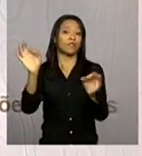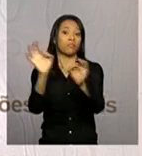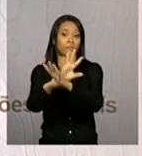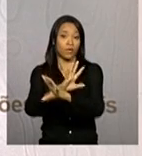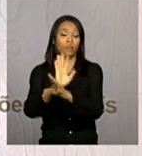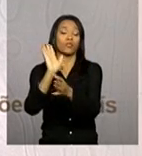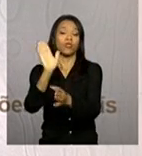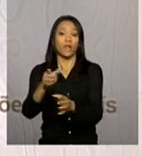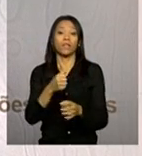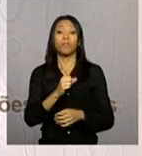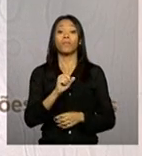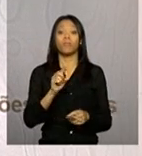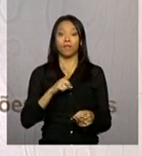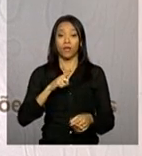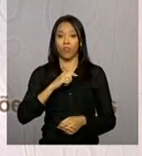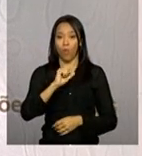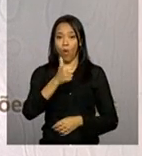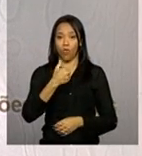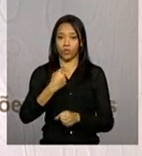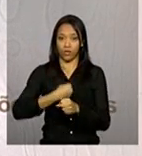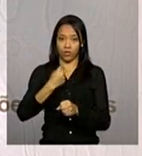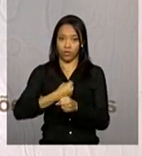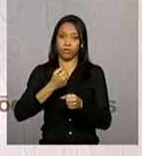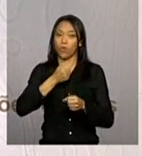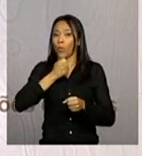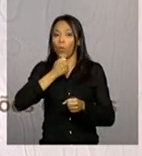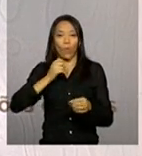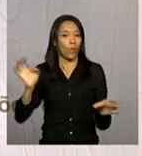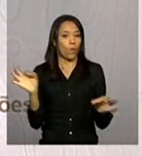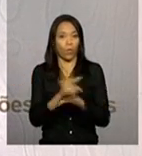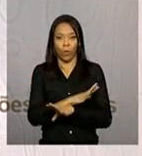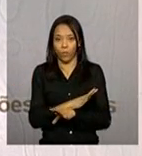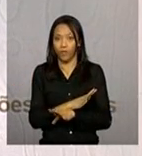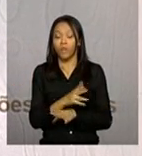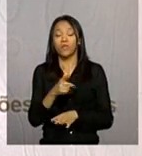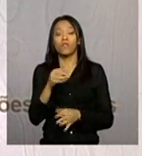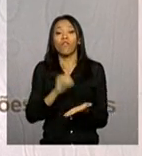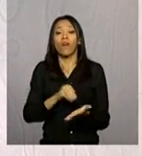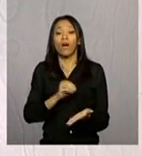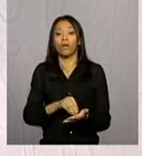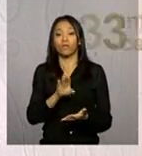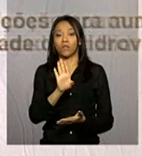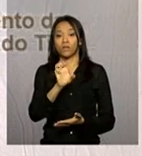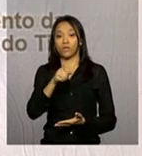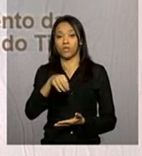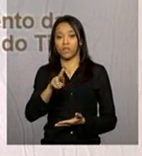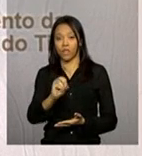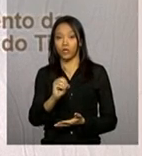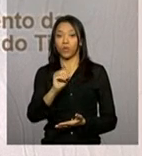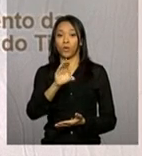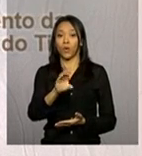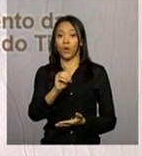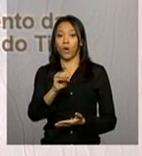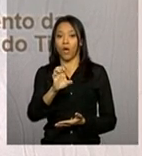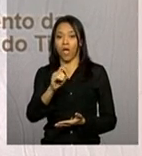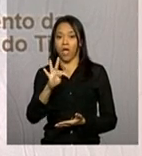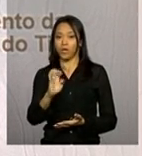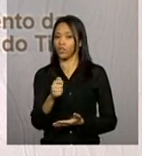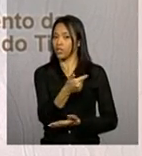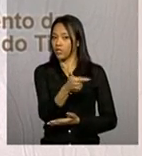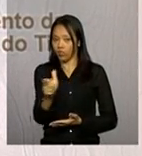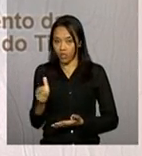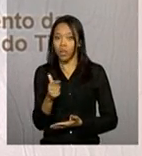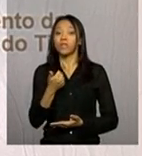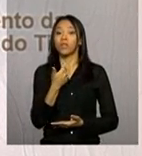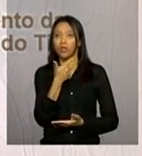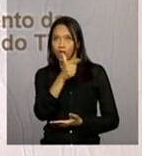temos 11 obras em andamento em 4 das... Só não temos no Centro-Oeste, nas outras 4 regiões temos obras. Na área